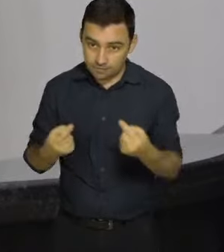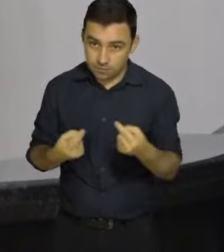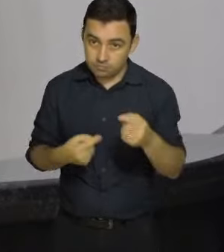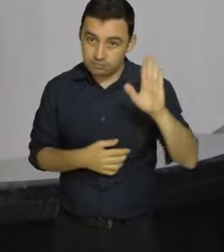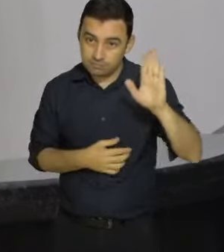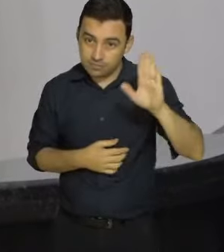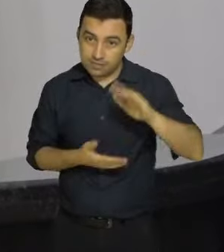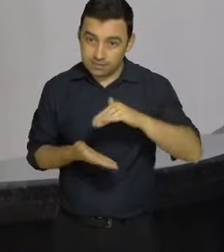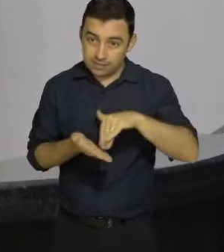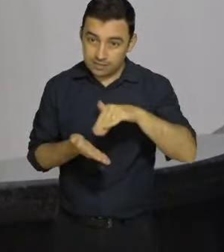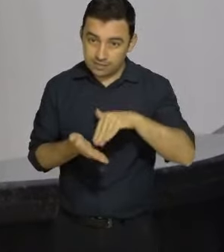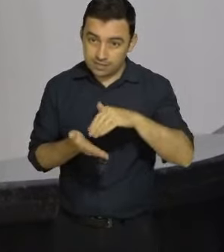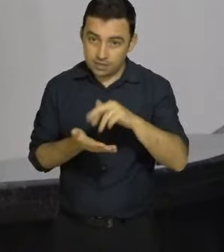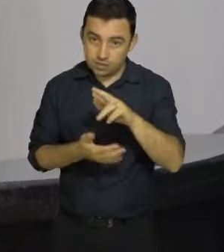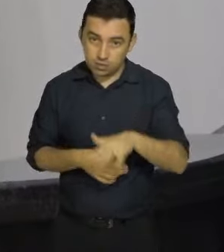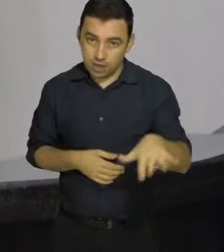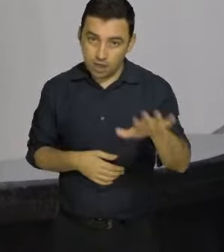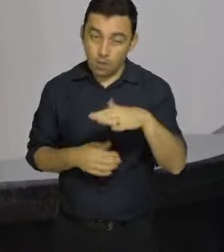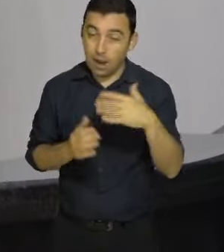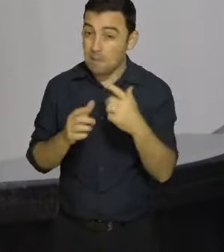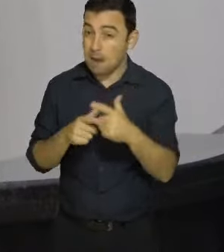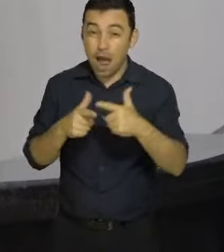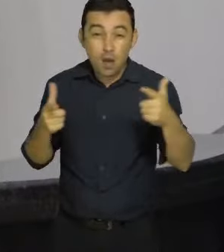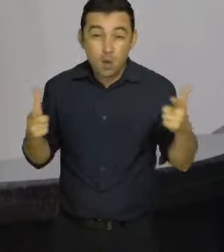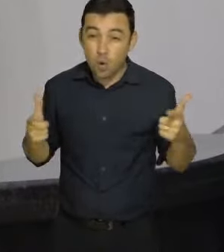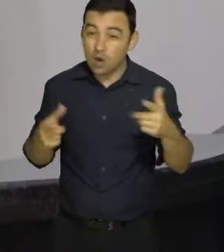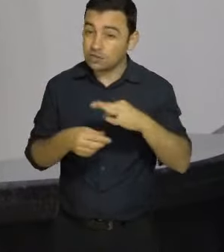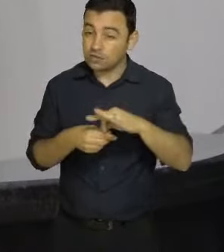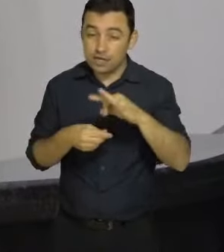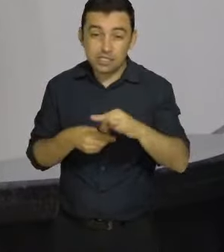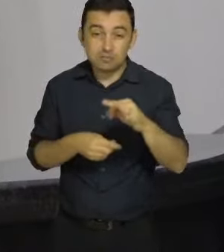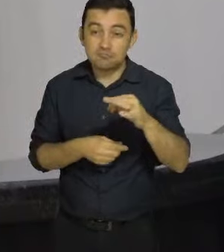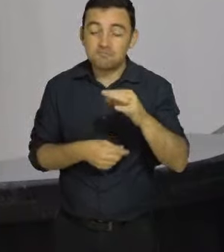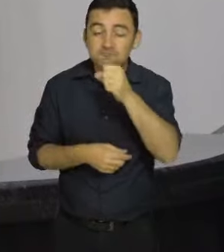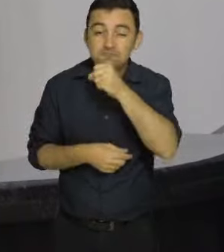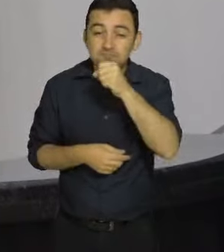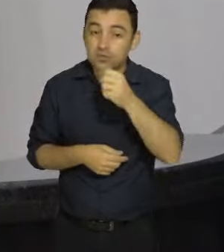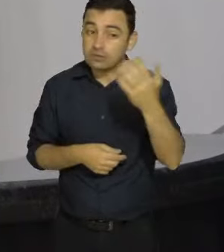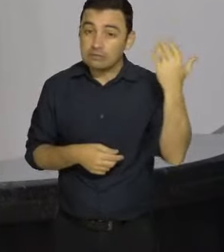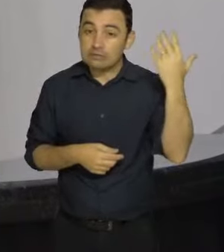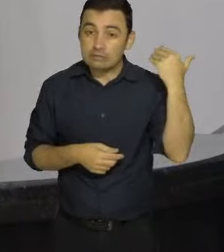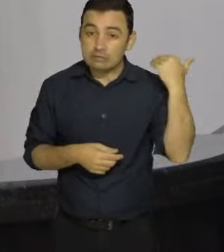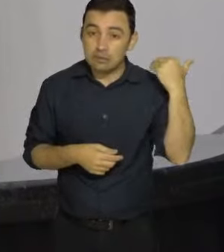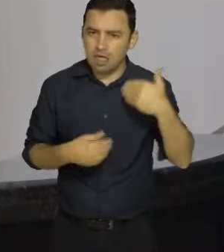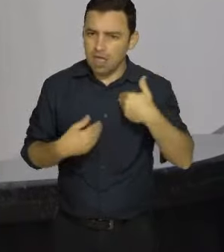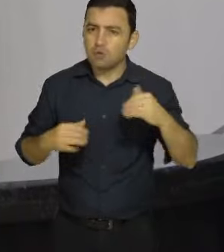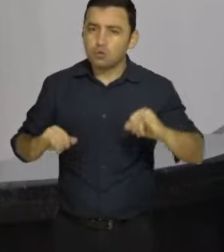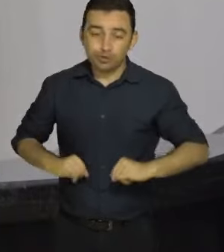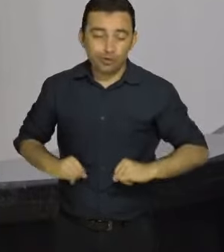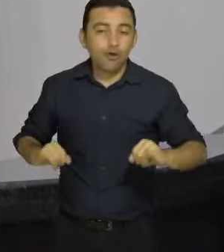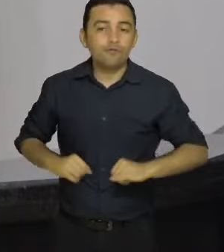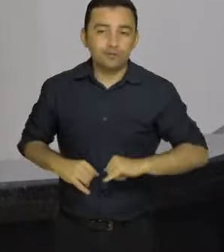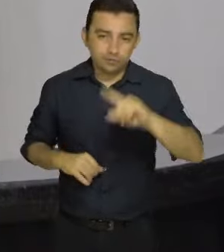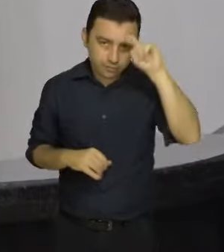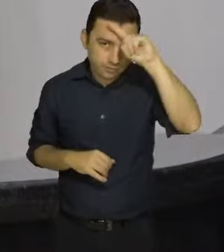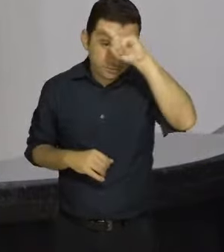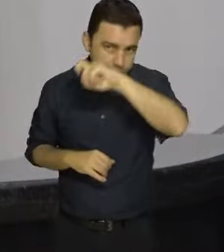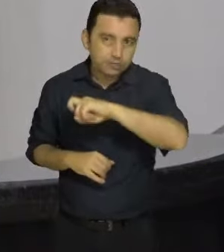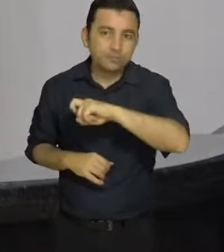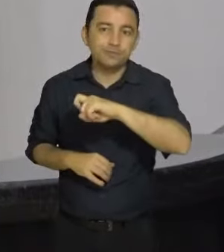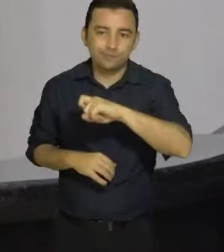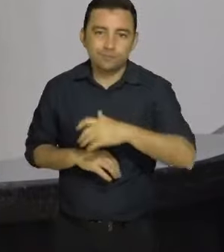à secretária regional dessa que é a maior e mais antiga entidade científica do país, eu ainda sofria os efeitos e